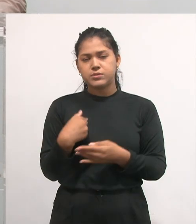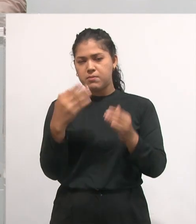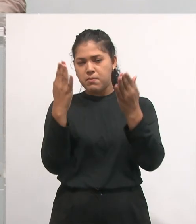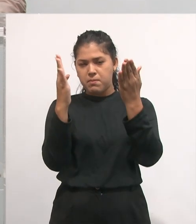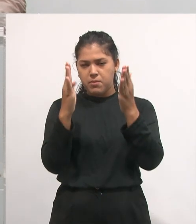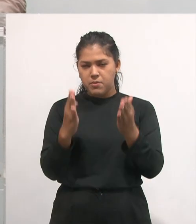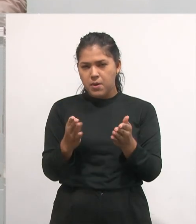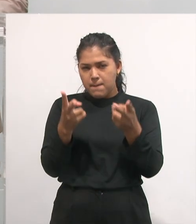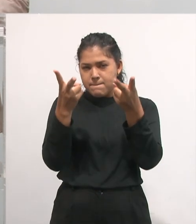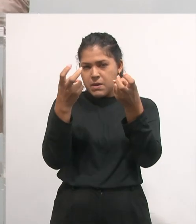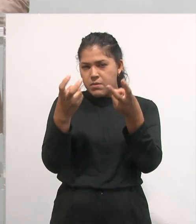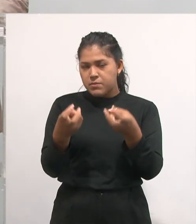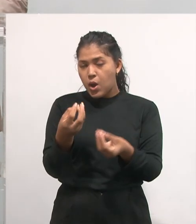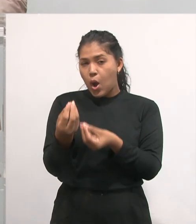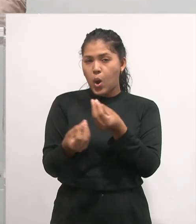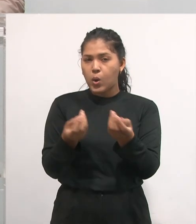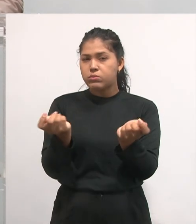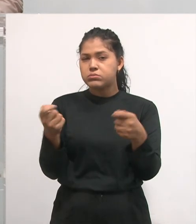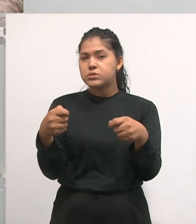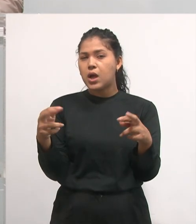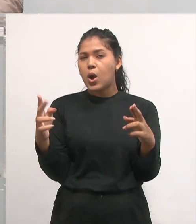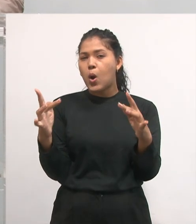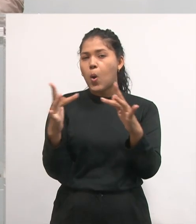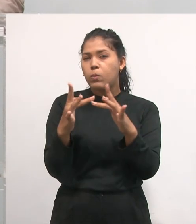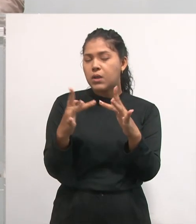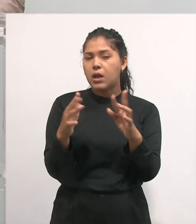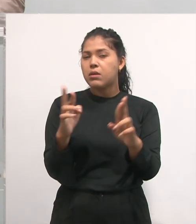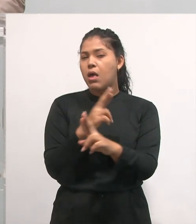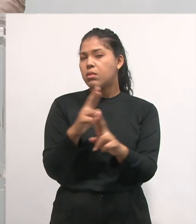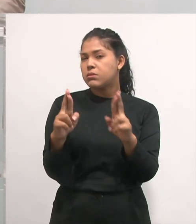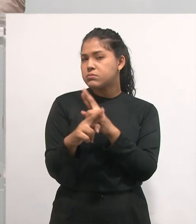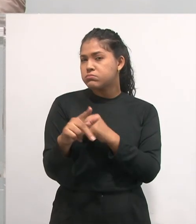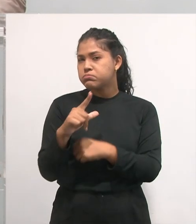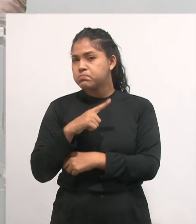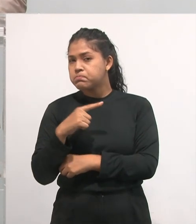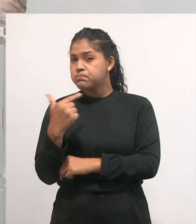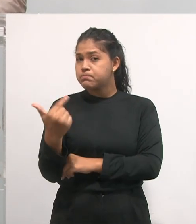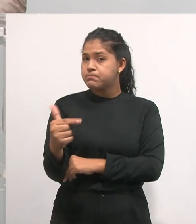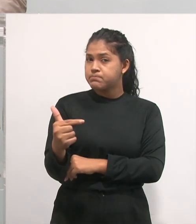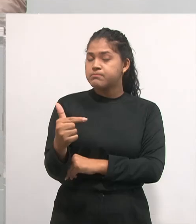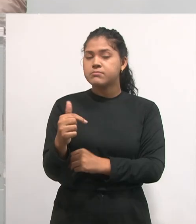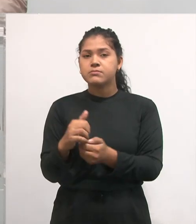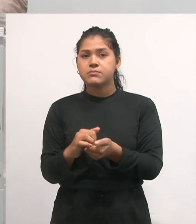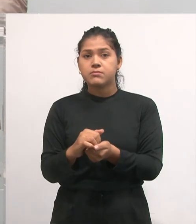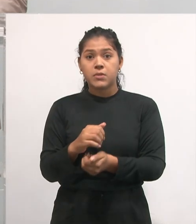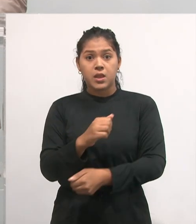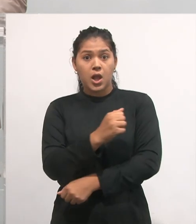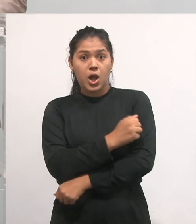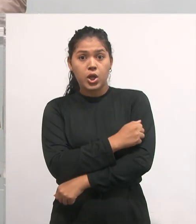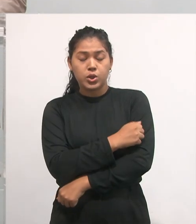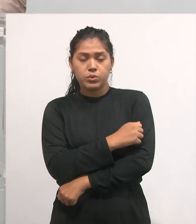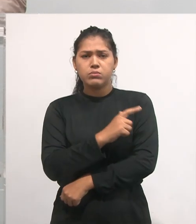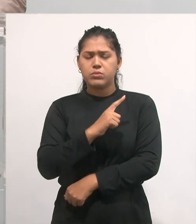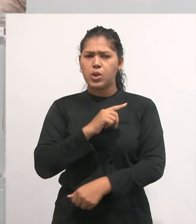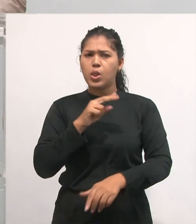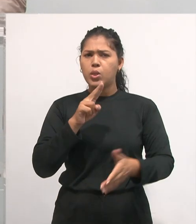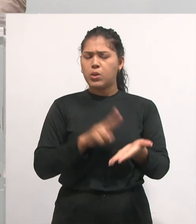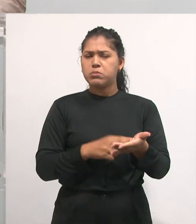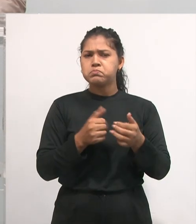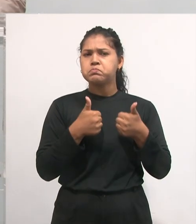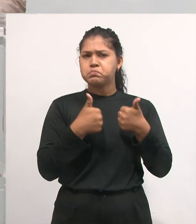esses nossos dados para verificar se tem alguma correlação. Um aluno tirar uma nota boa em